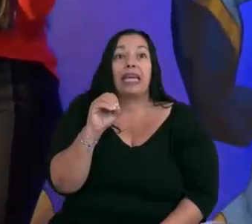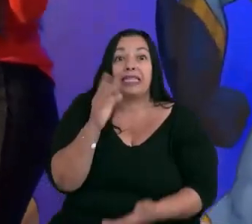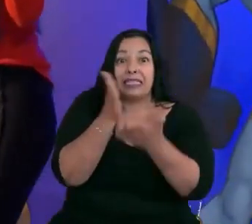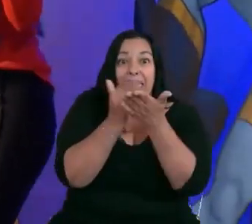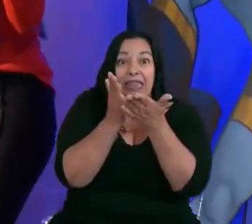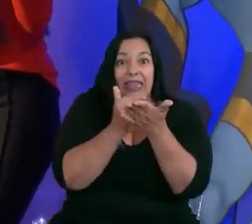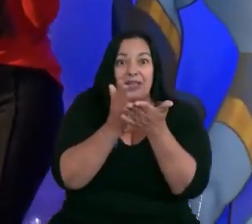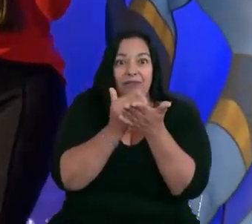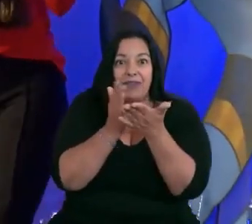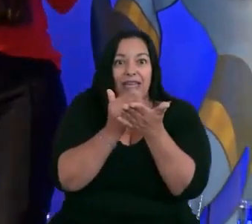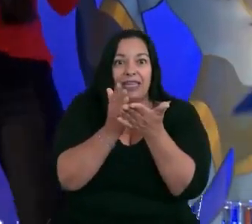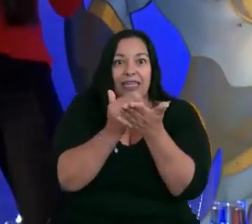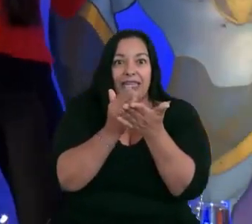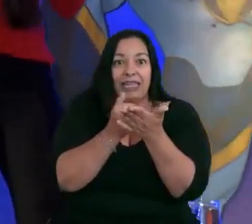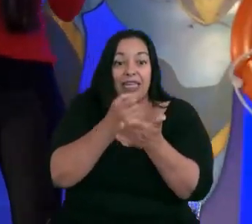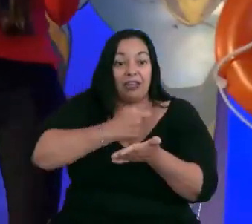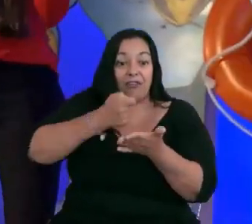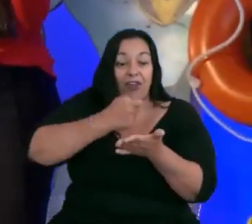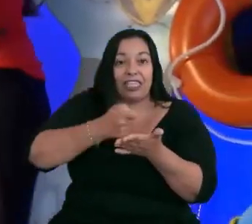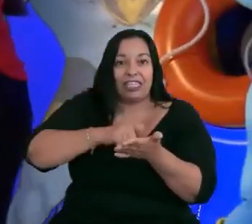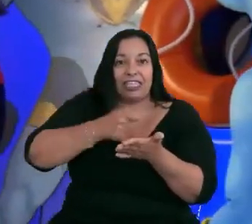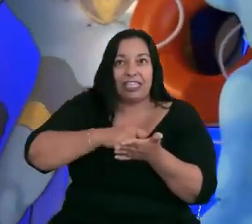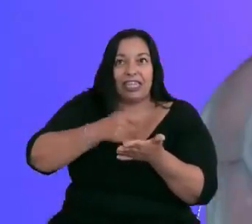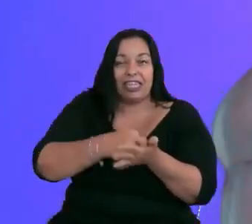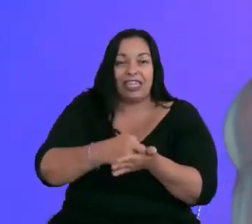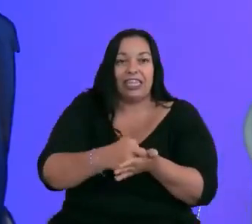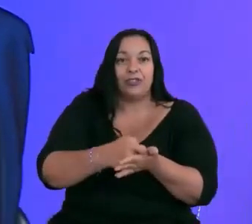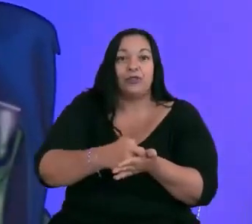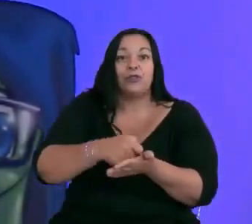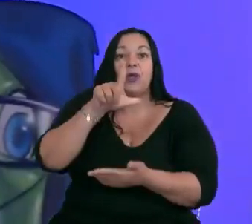que foi escrito por Luigi Mordomo,